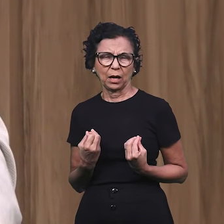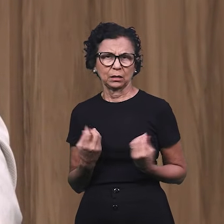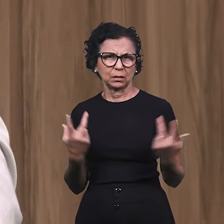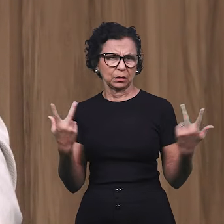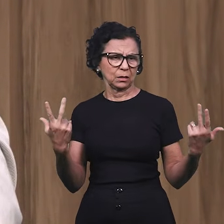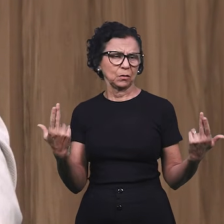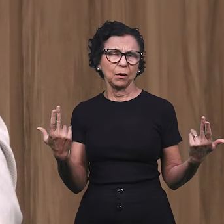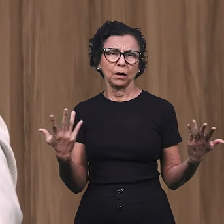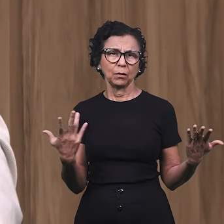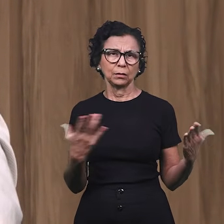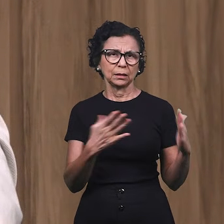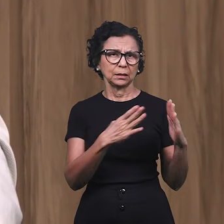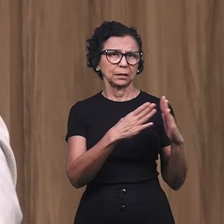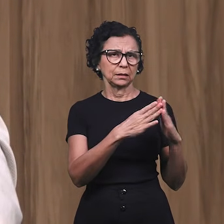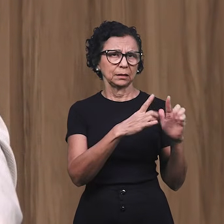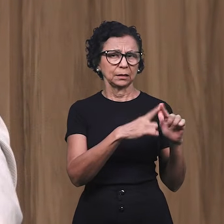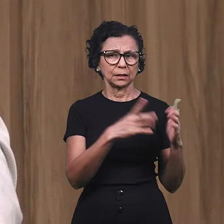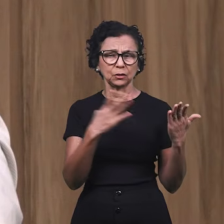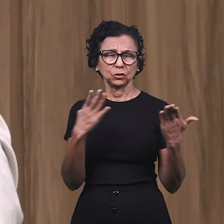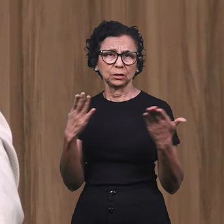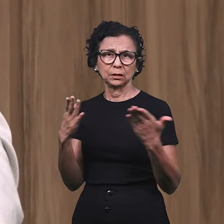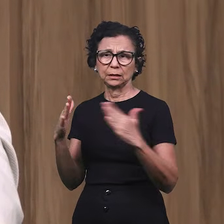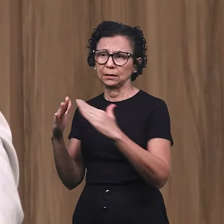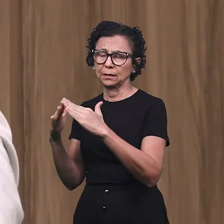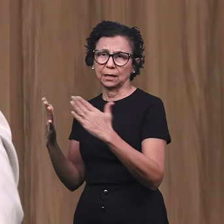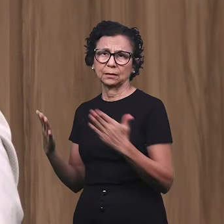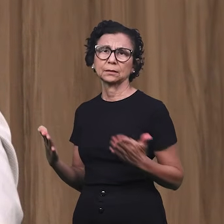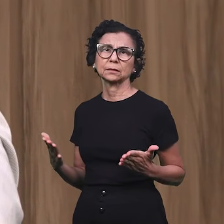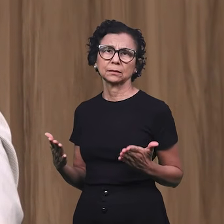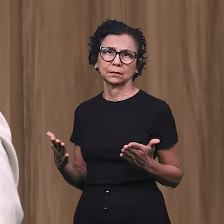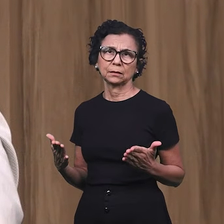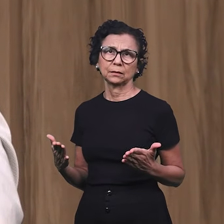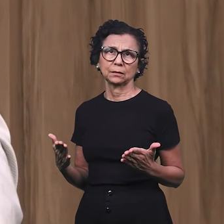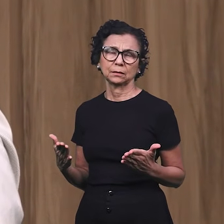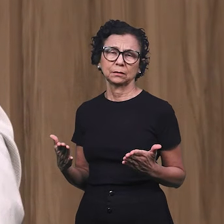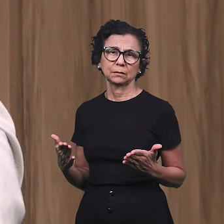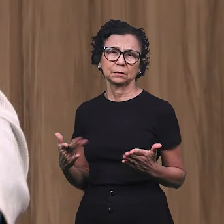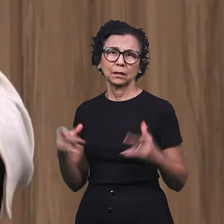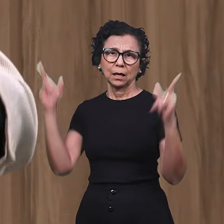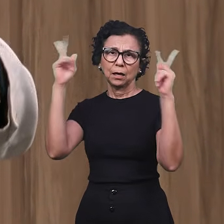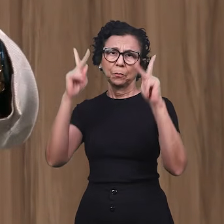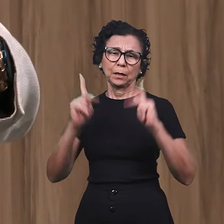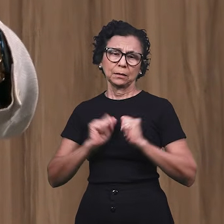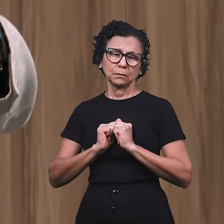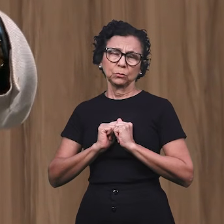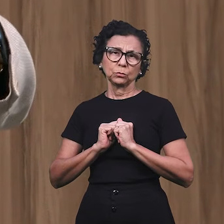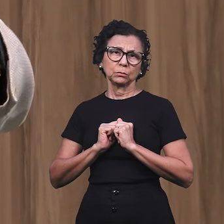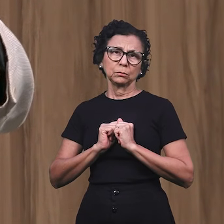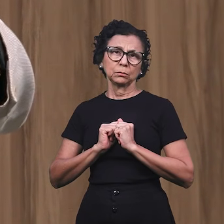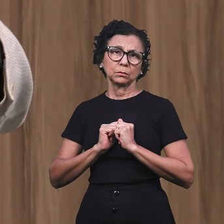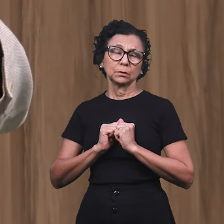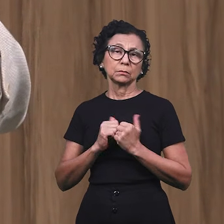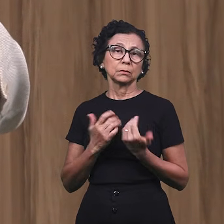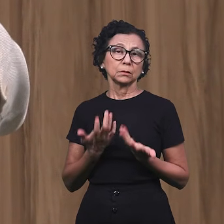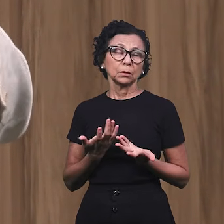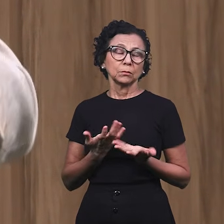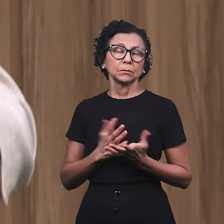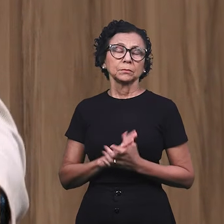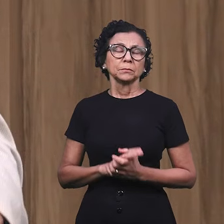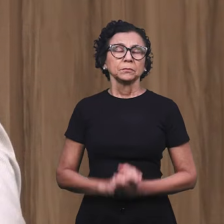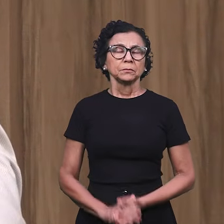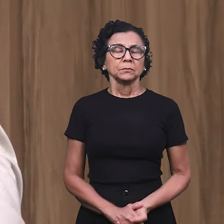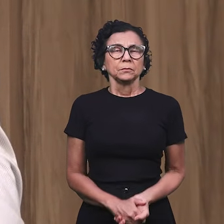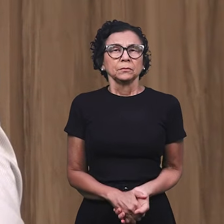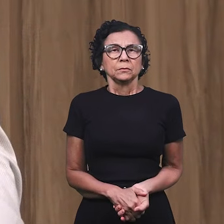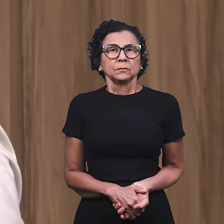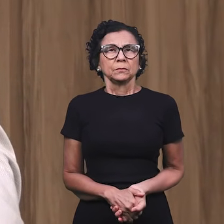esse exemplo de Salomão é extraordinário. Ou seja, a paz que está lá, ela está aqui, é o mesmo material. Exatamente. Tudo que